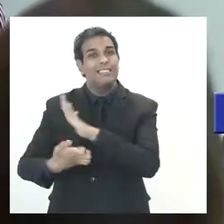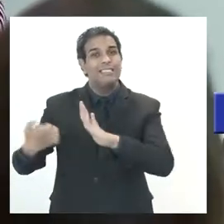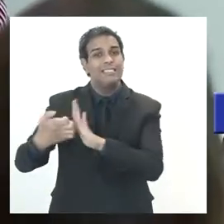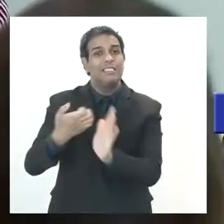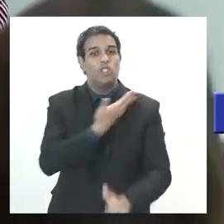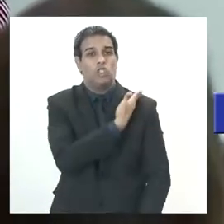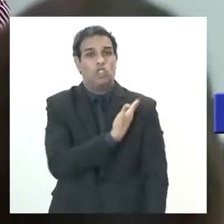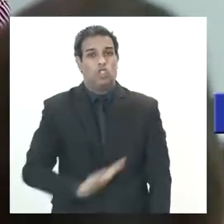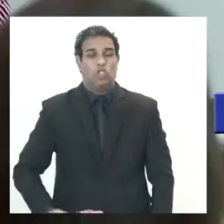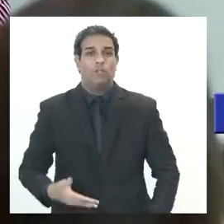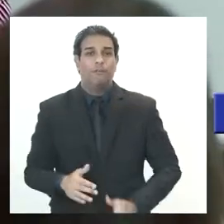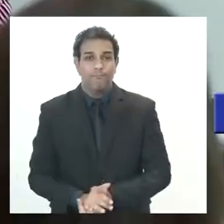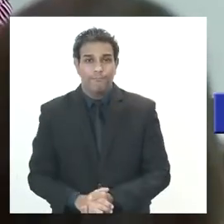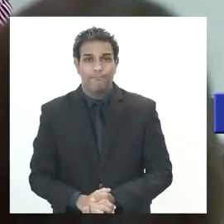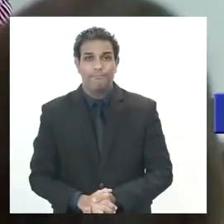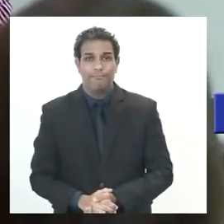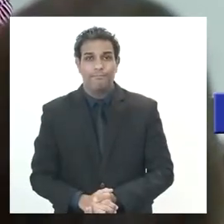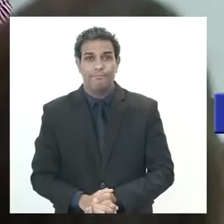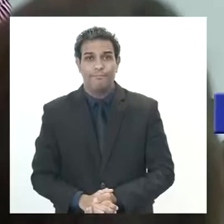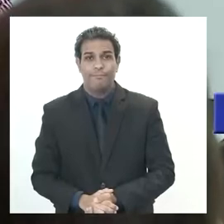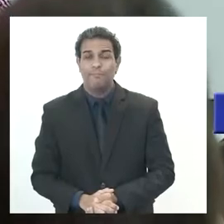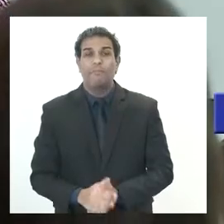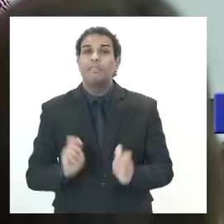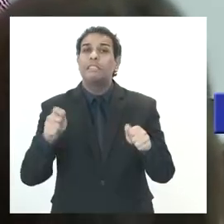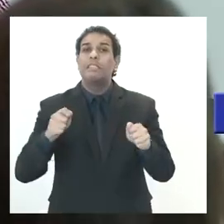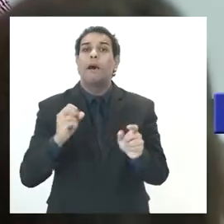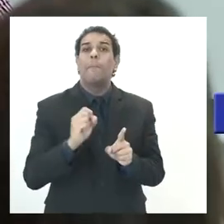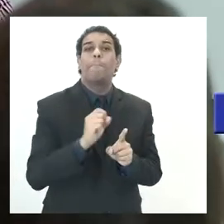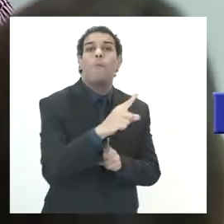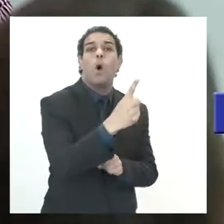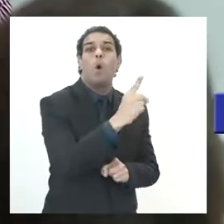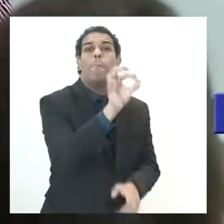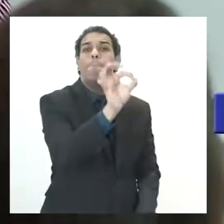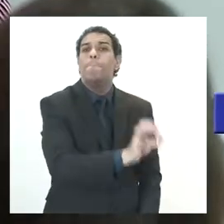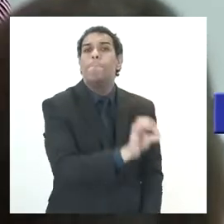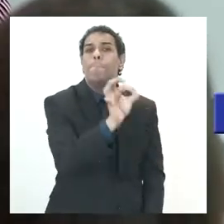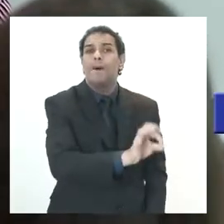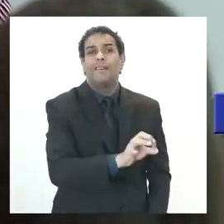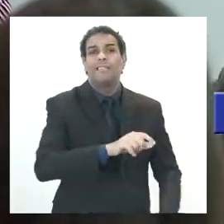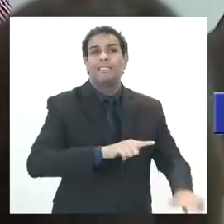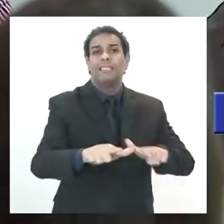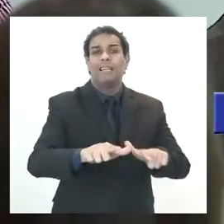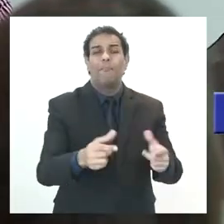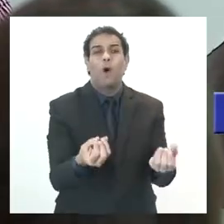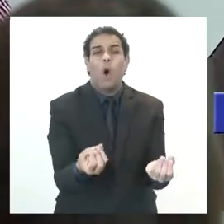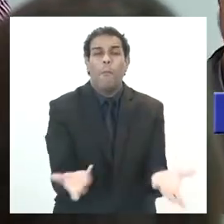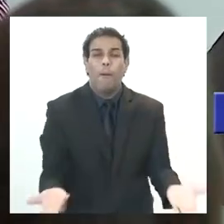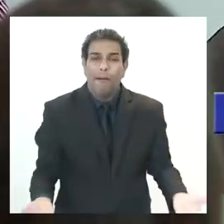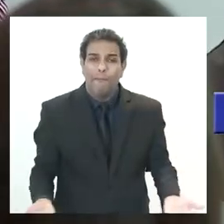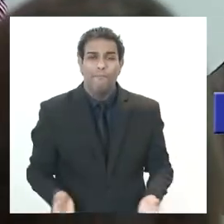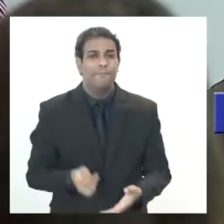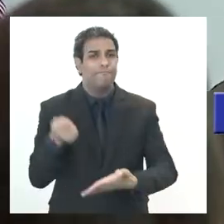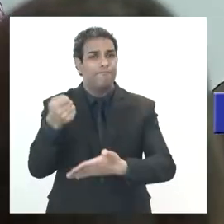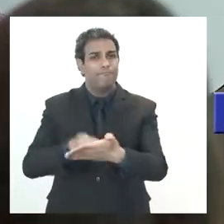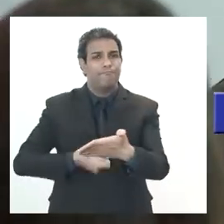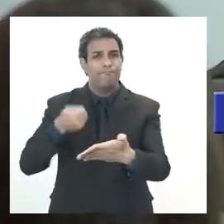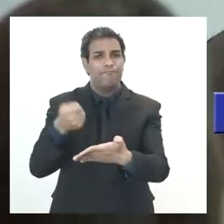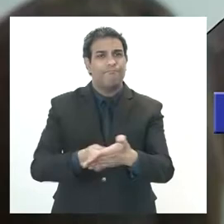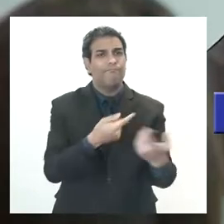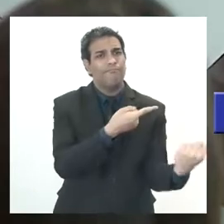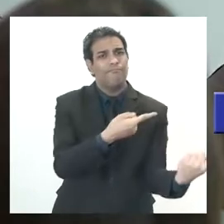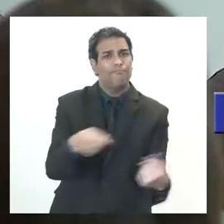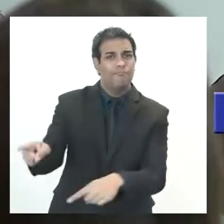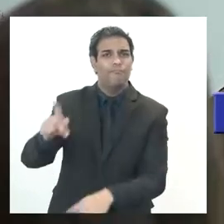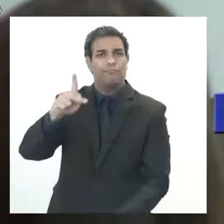pode mandar um por cento do seu efetivo embora ao bel-prazer do administrador do momento então lutar contra a PEC